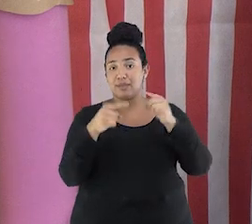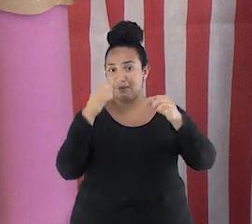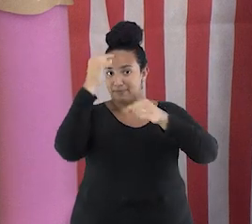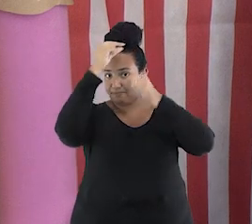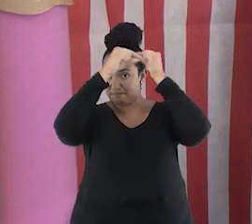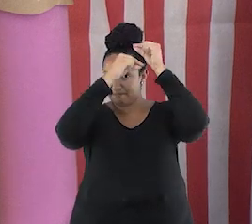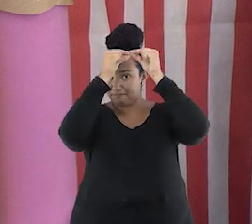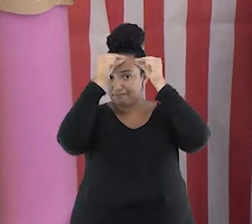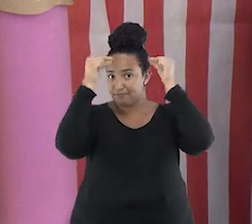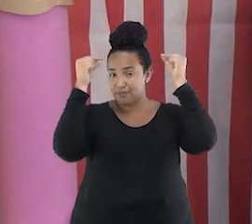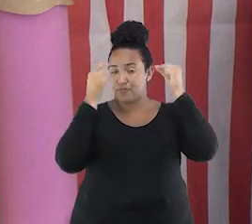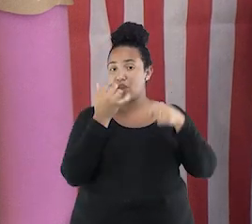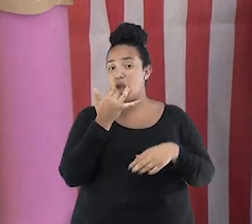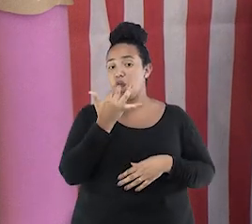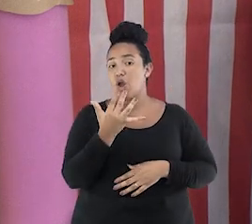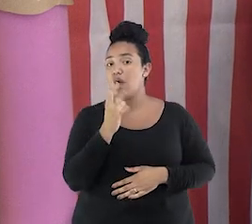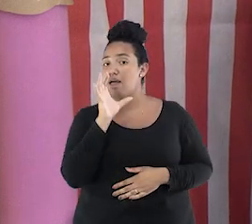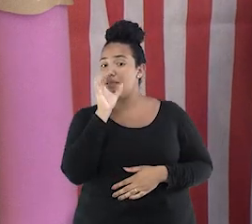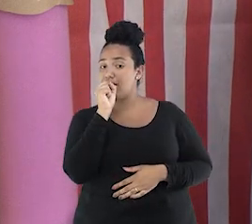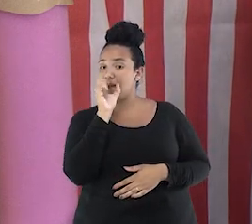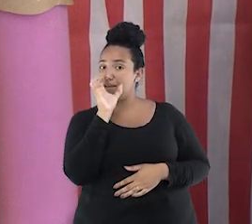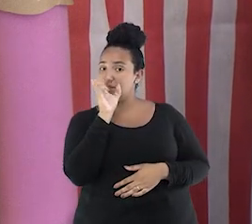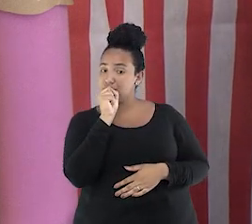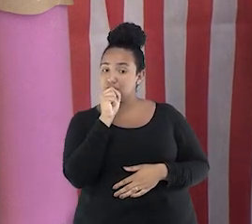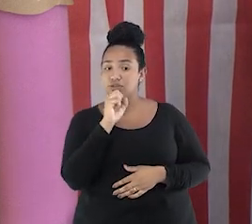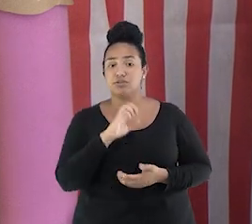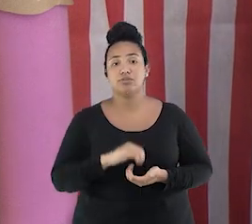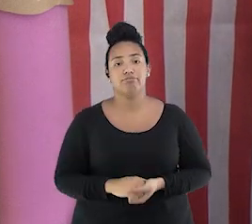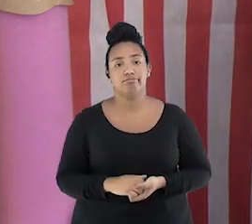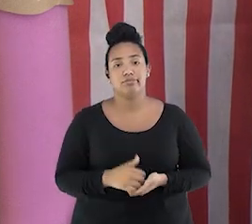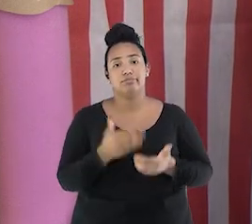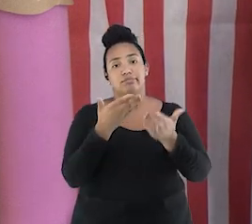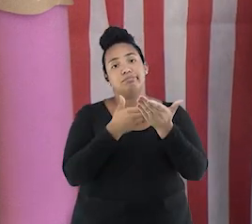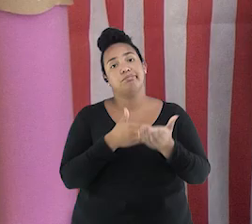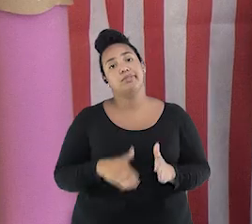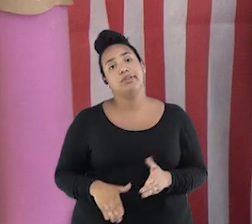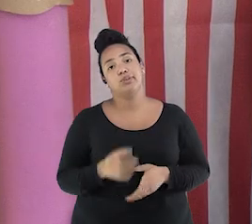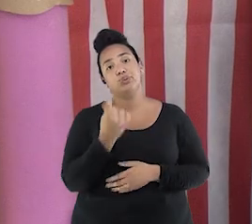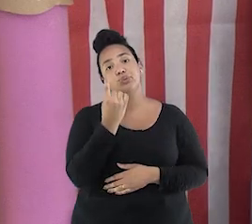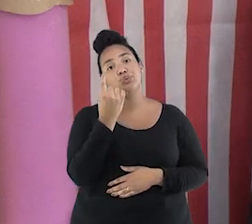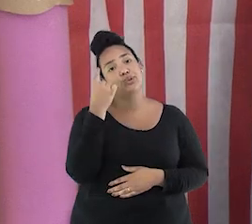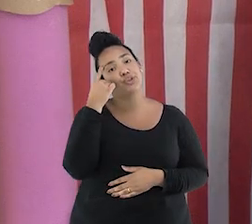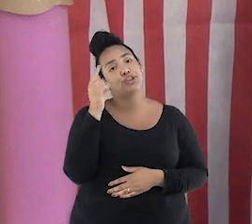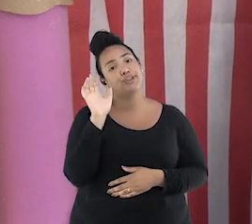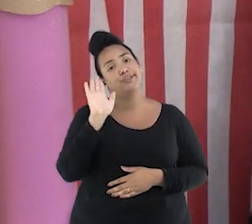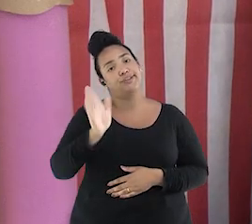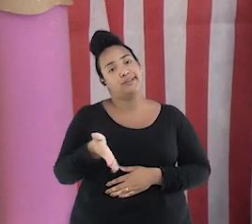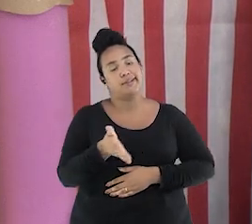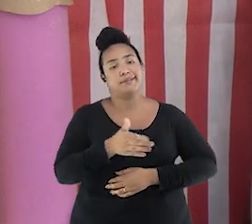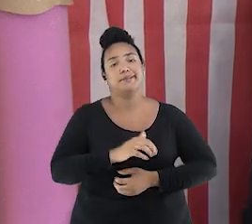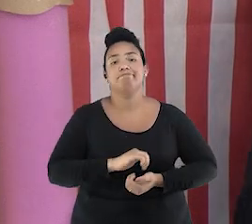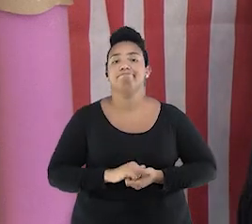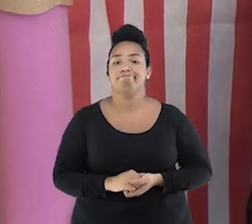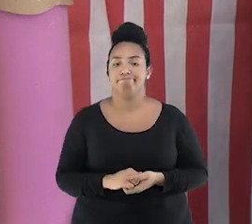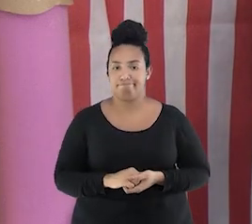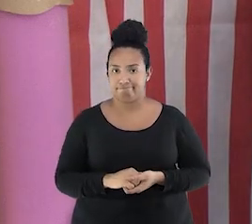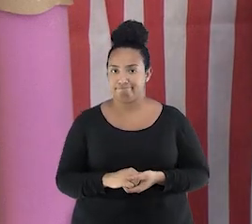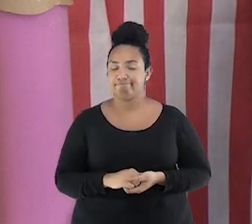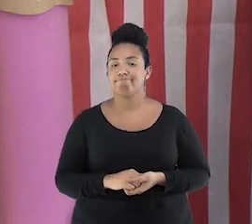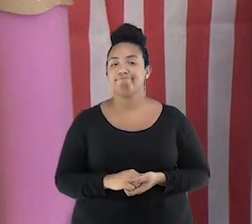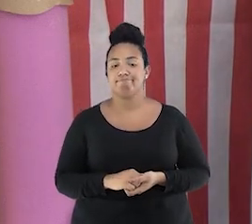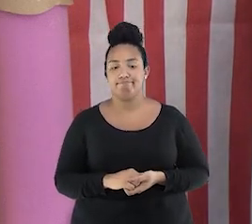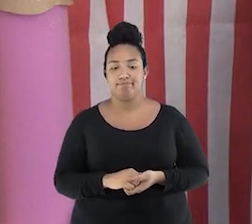cor laranja. E com isso, perdeu um dia inteirinho. Encheu